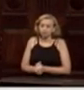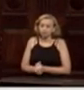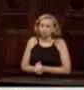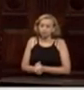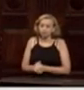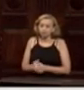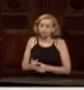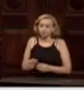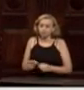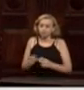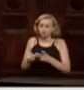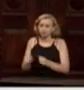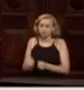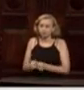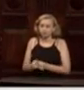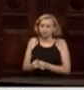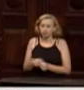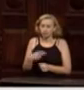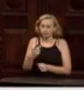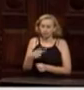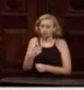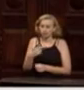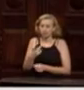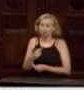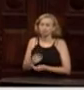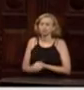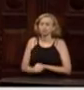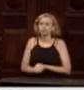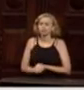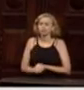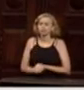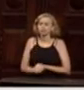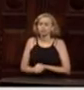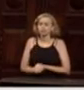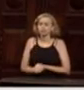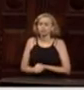respaldada por aqueles que investigam no momento.